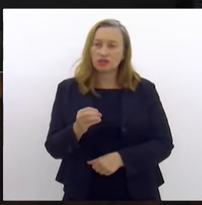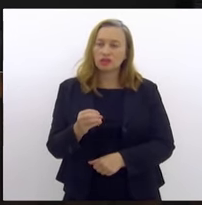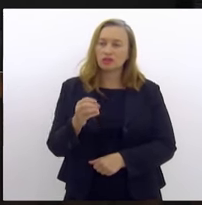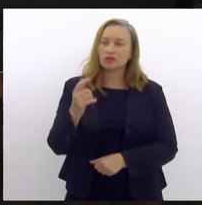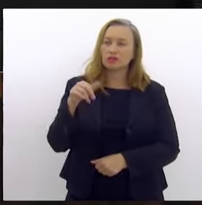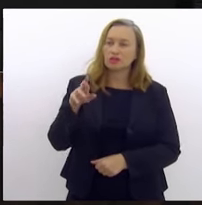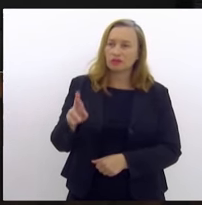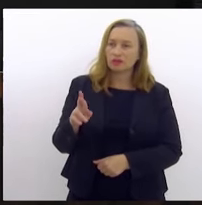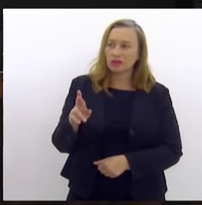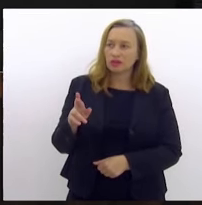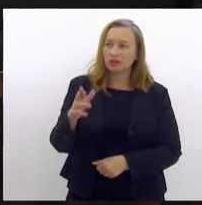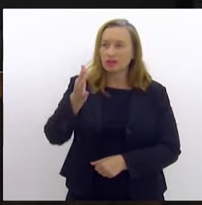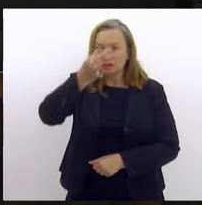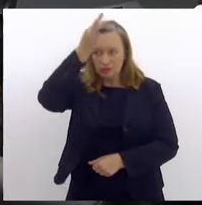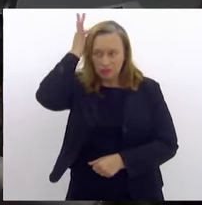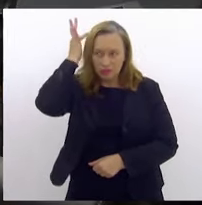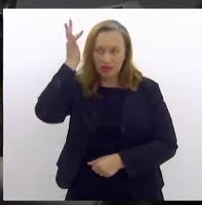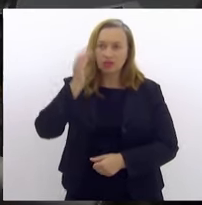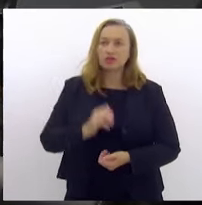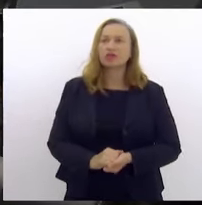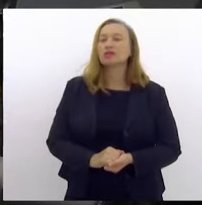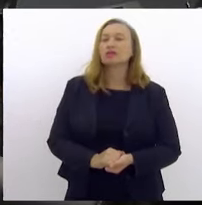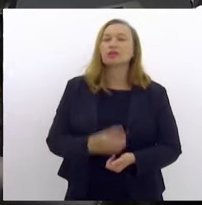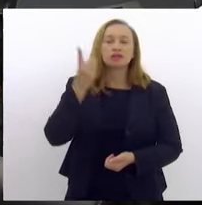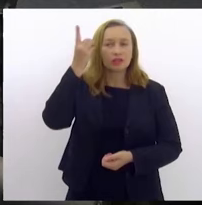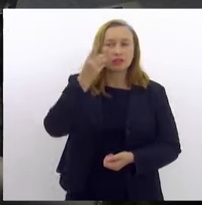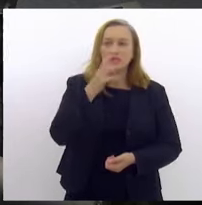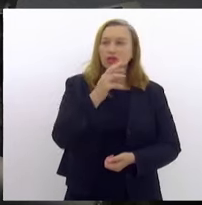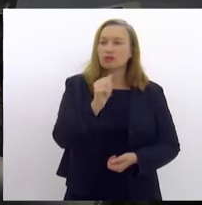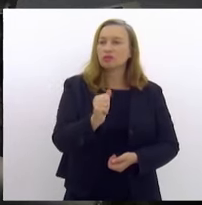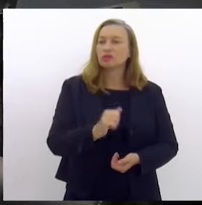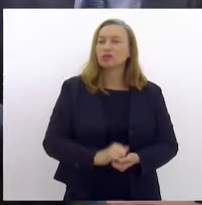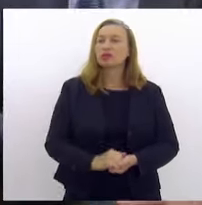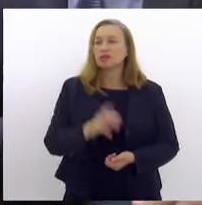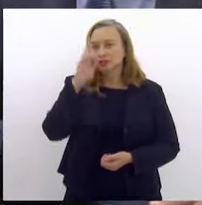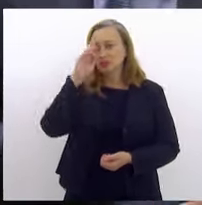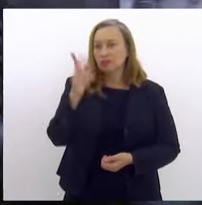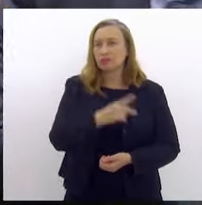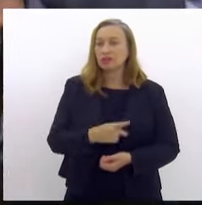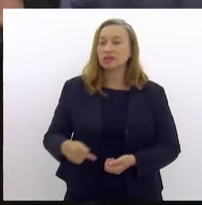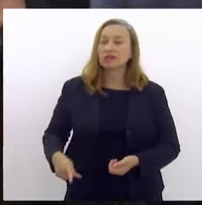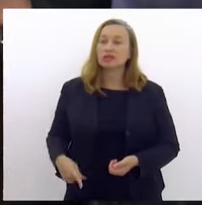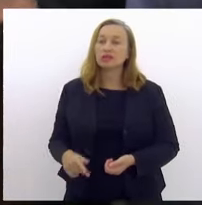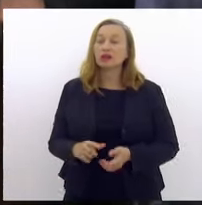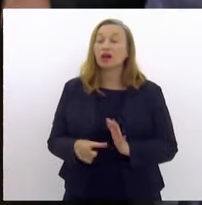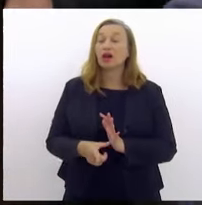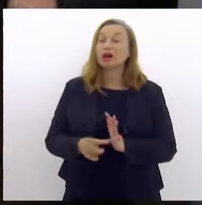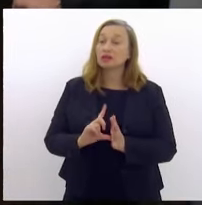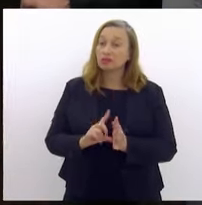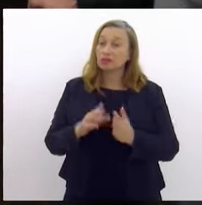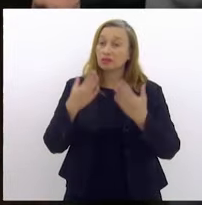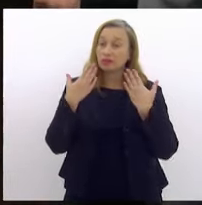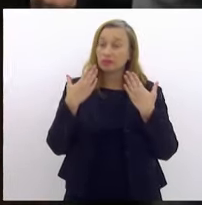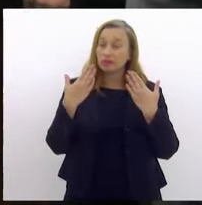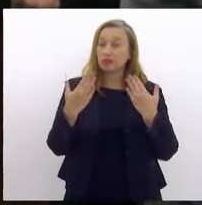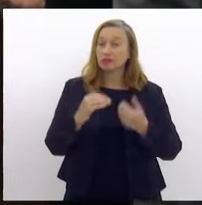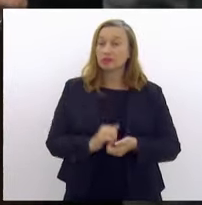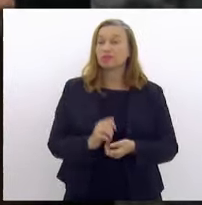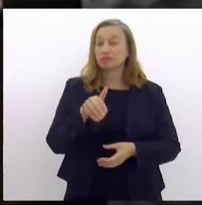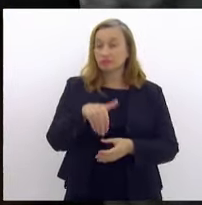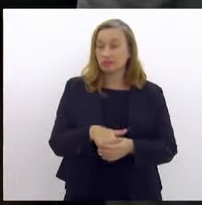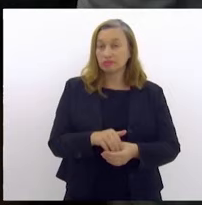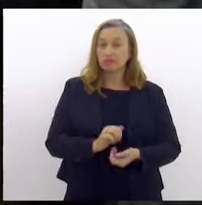Fred Pacheco, correto? Deputado Rodrigo Amorim, como vota? Senhor presidente, antes de apresentar o